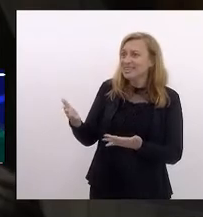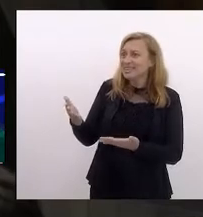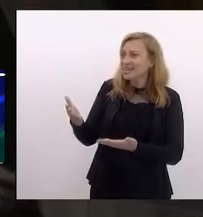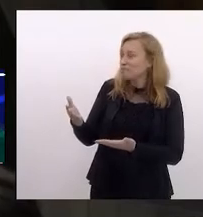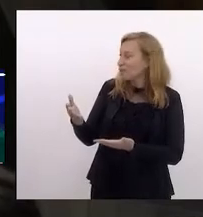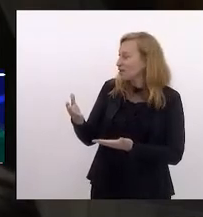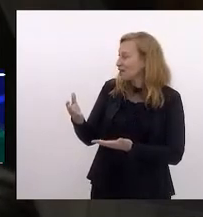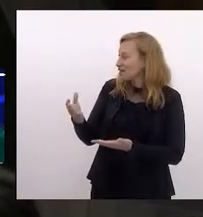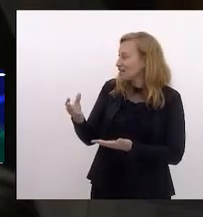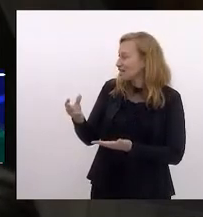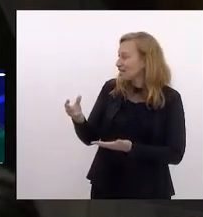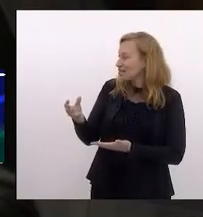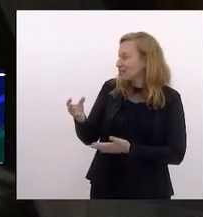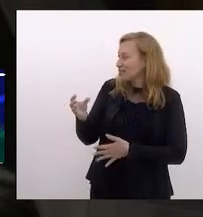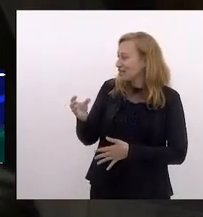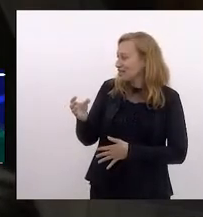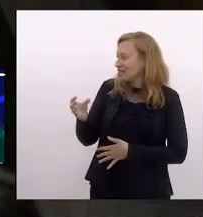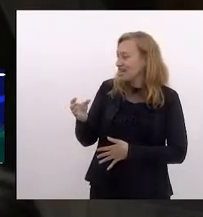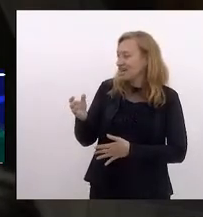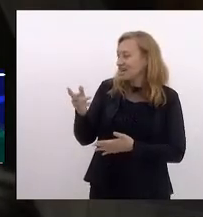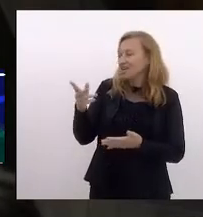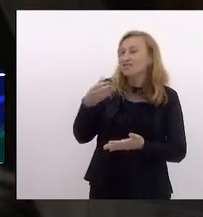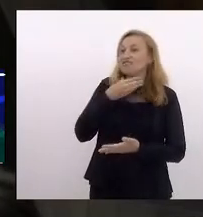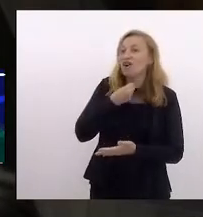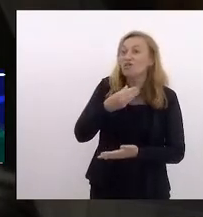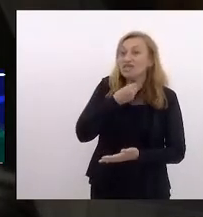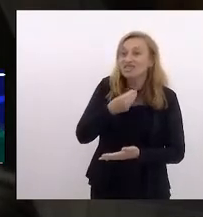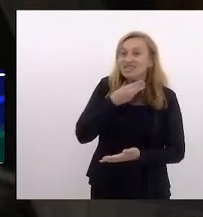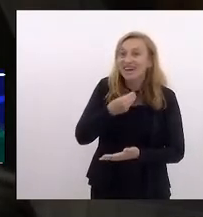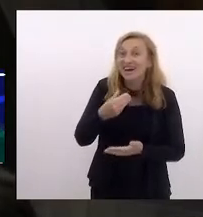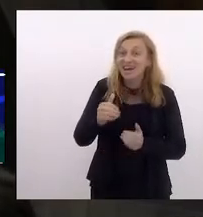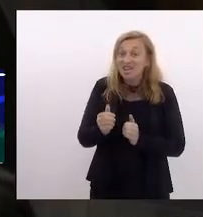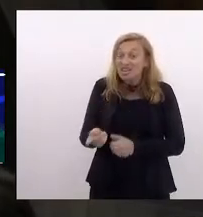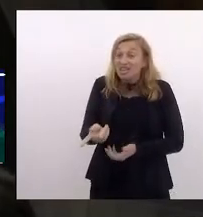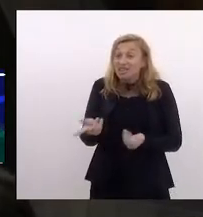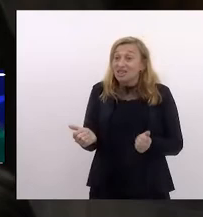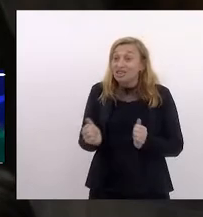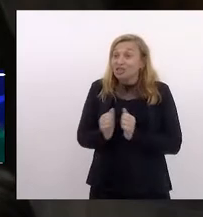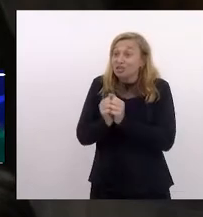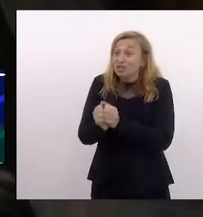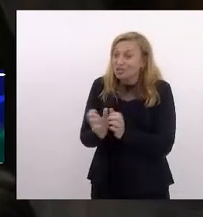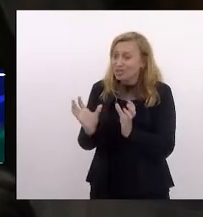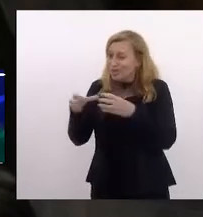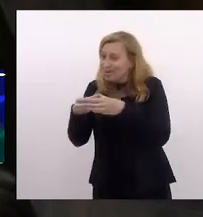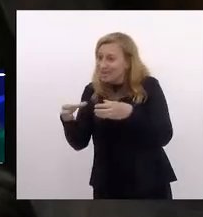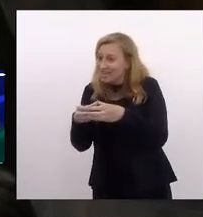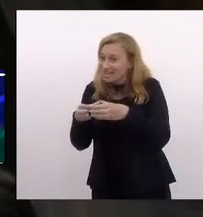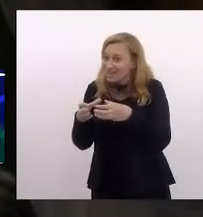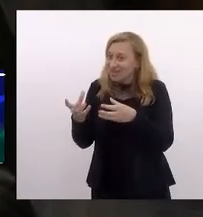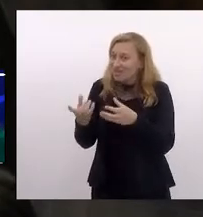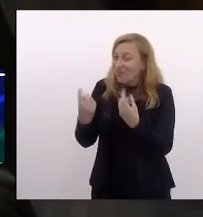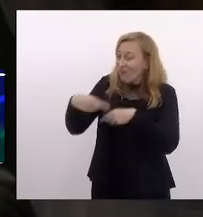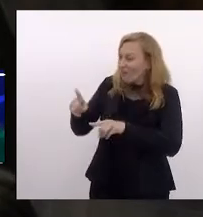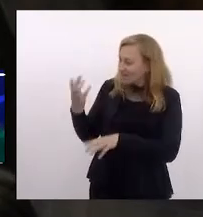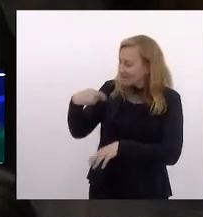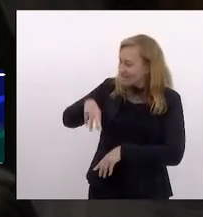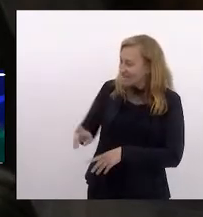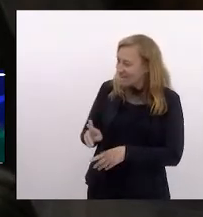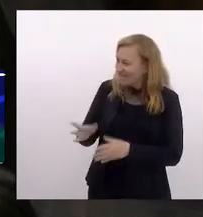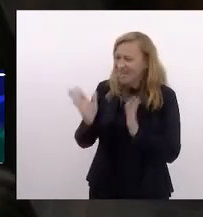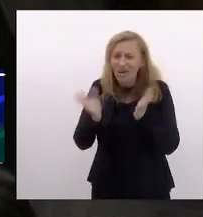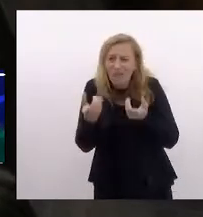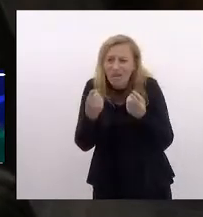e contra-senso que existe nessa casa Preside uma comissão contra essa e assim que acaba comissão perseguir o